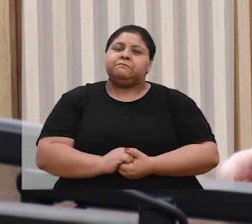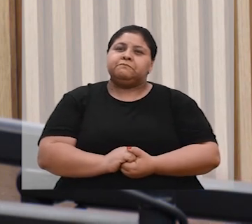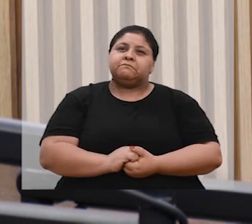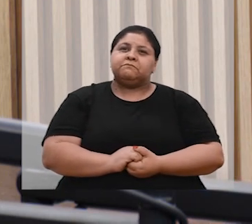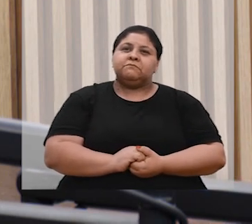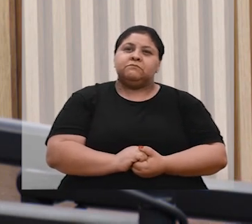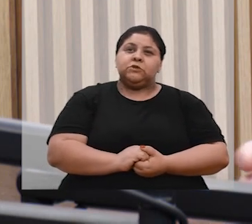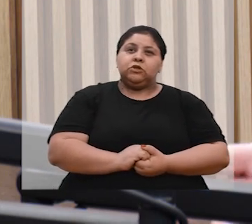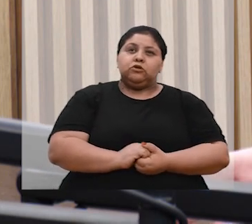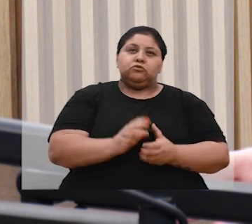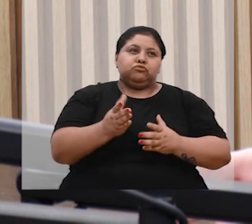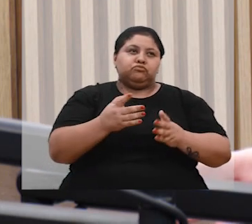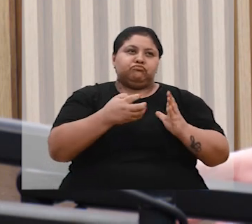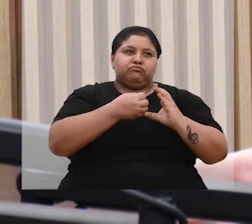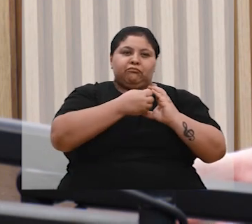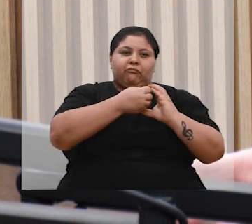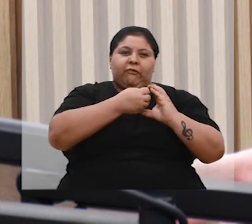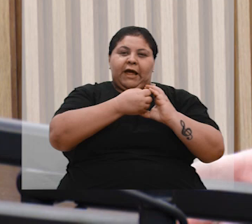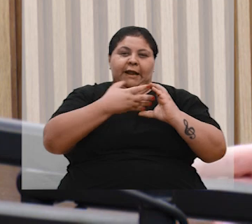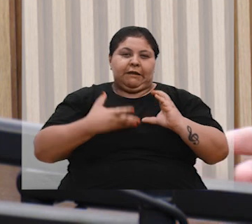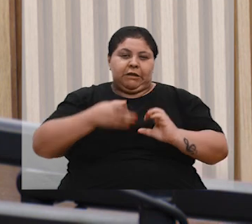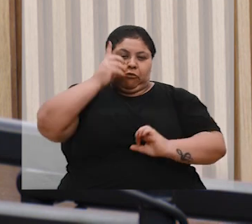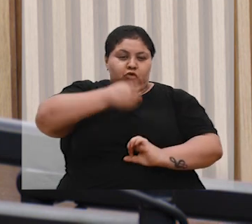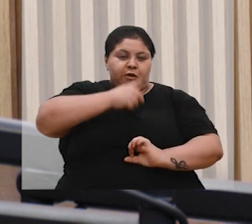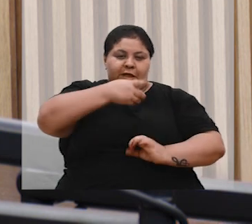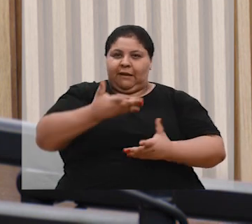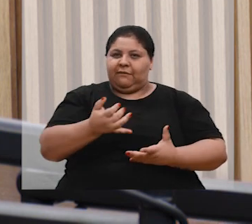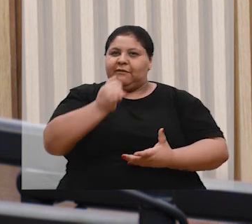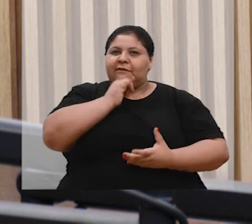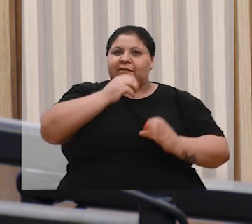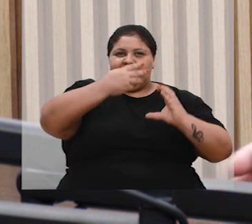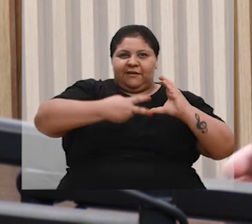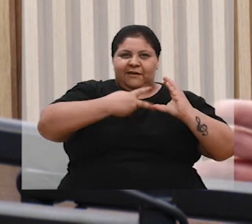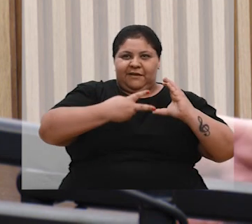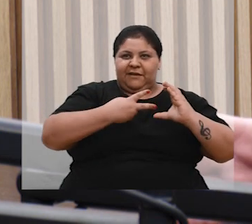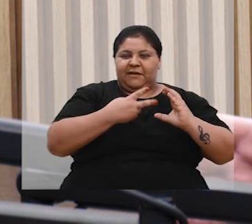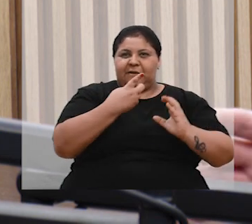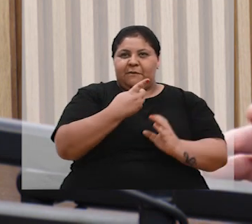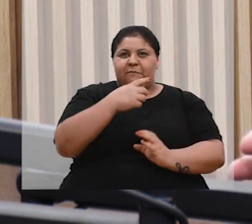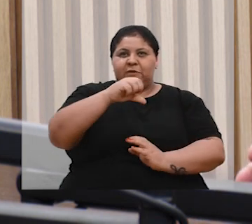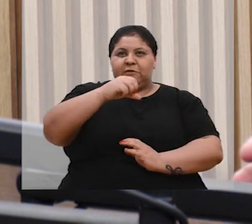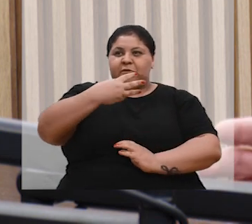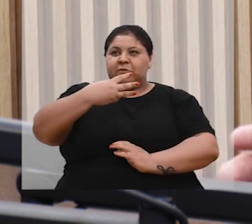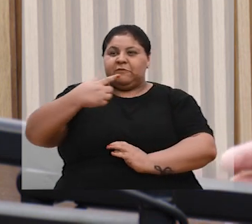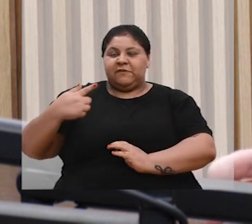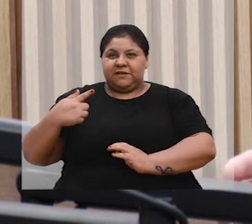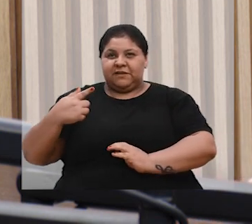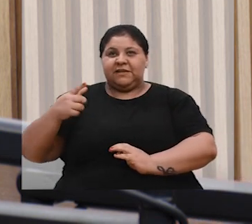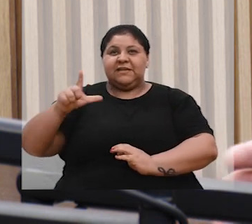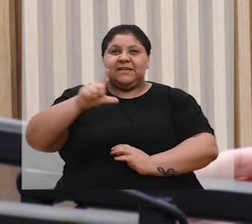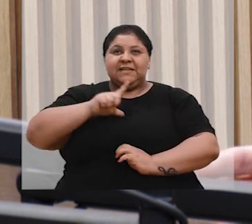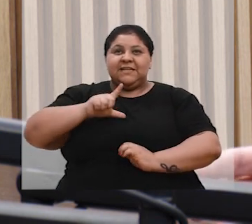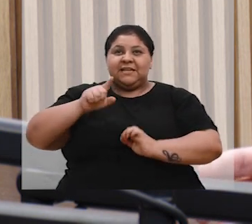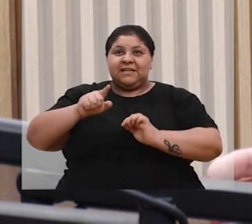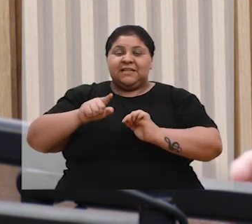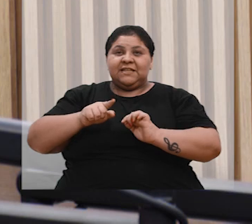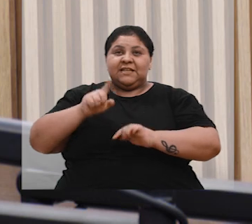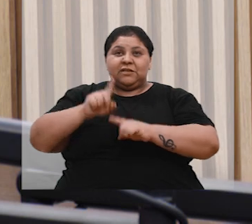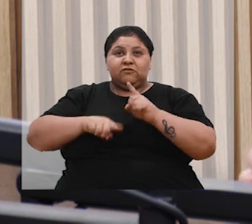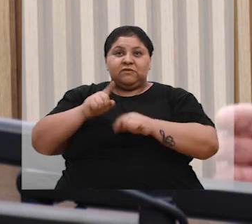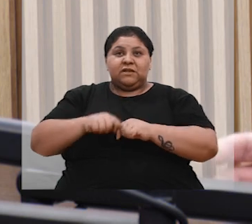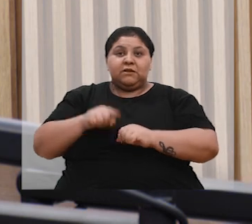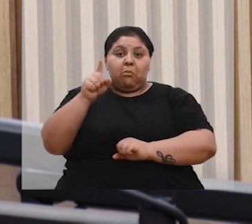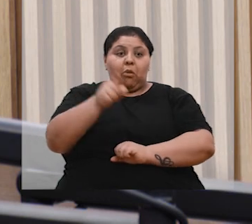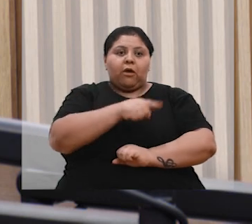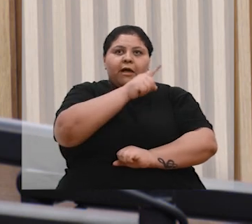autoritária, né? A Câmara, por exemplo, em 1937, tem as suas atividades suspensas, né?